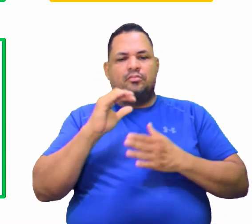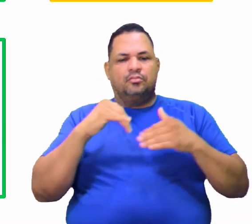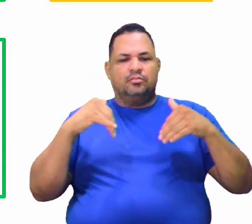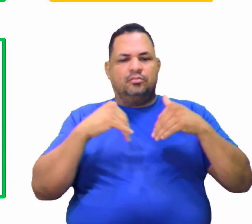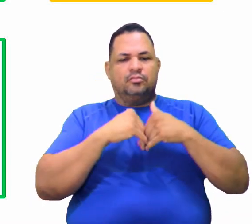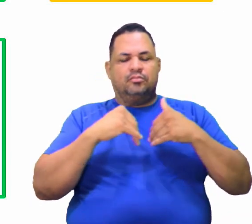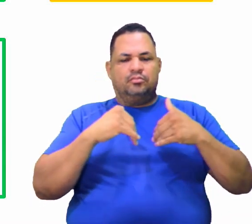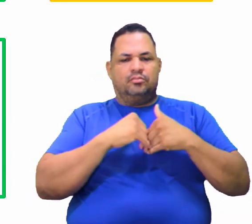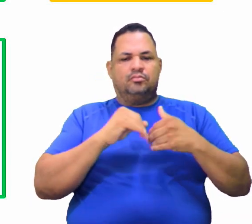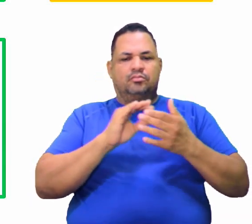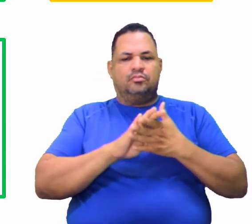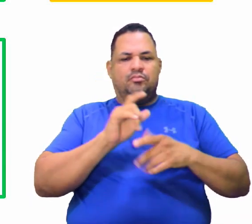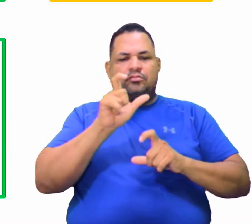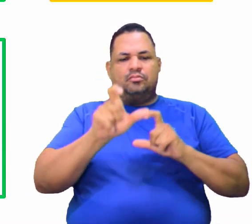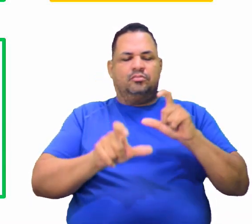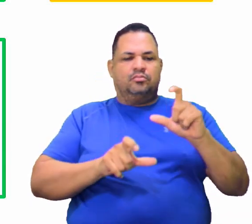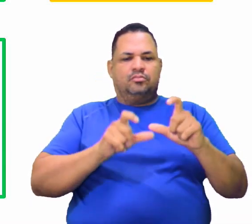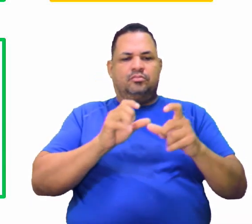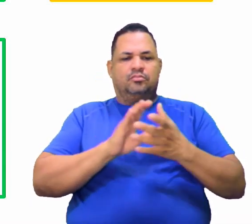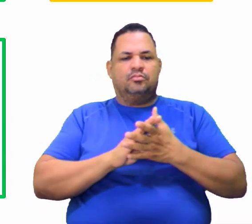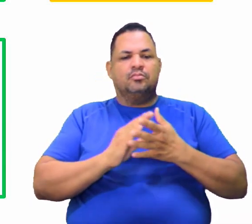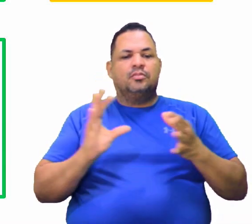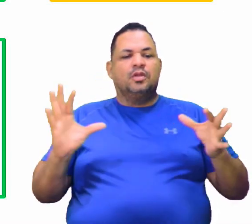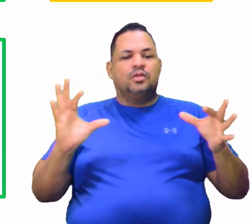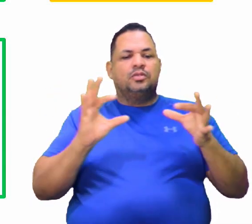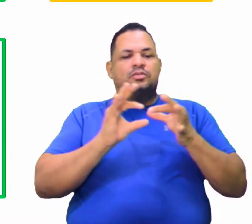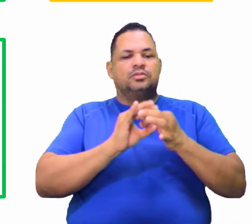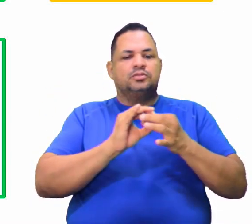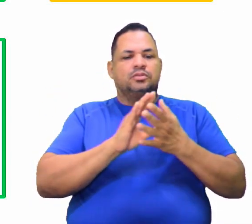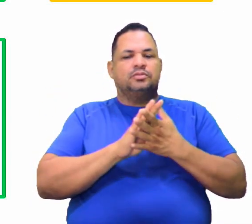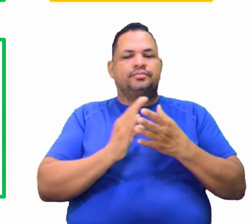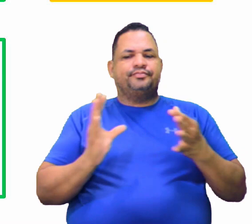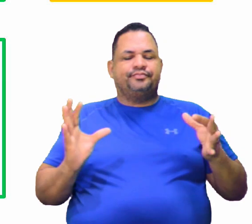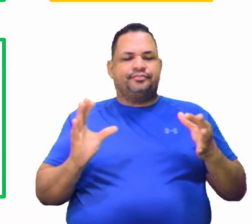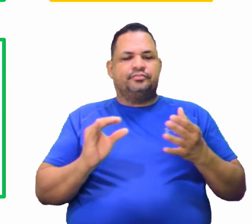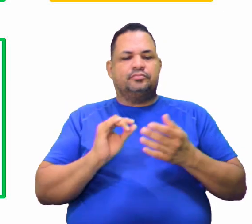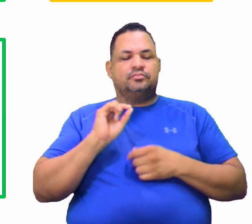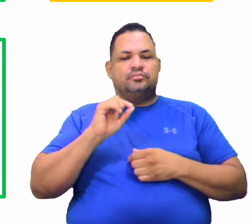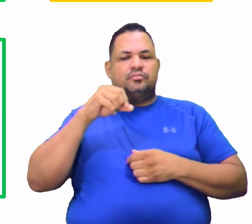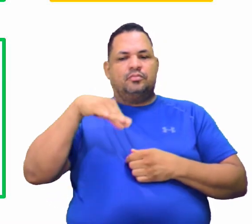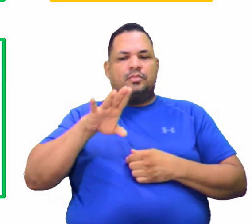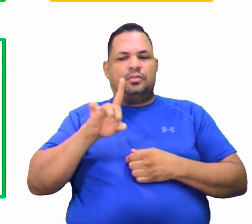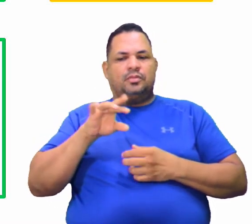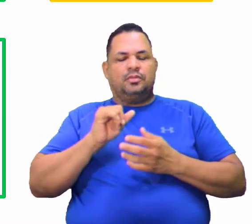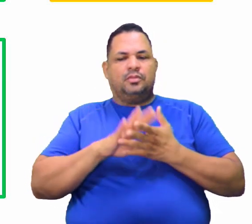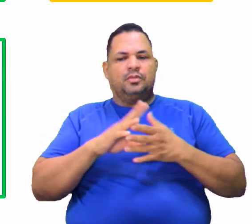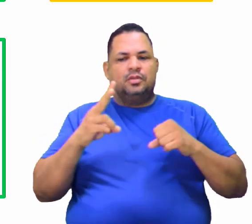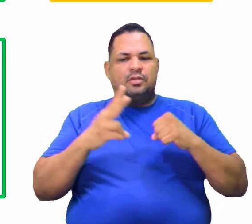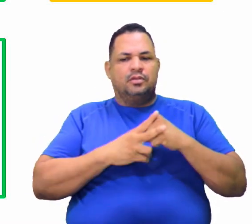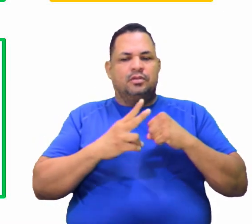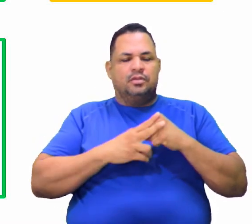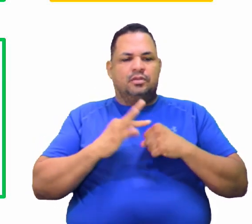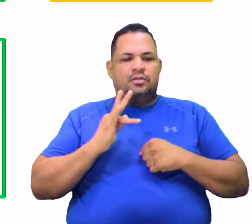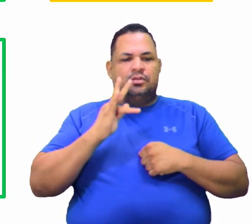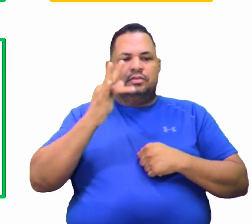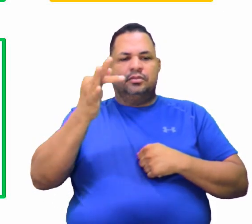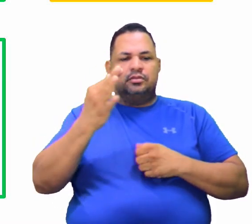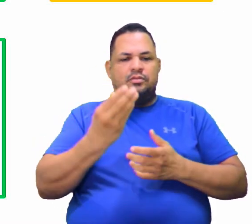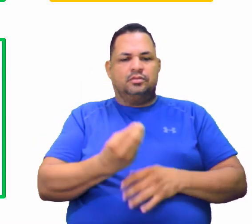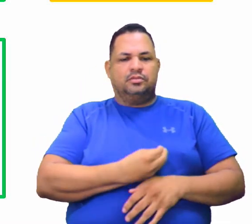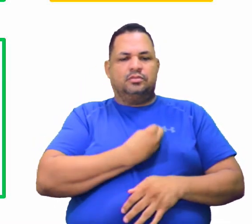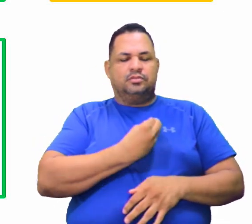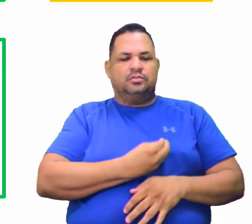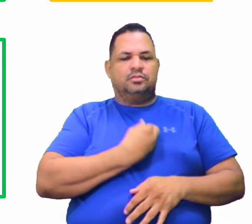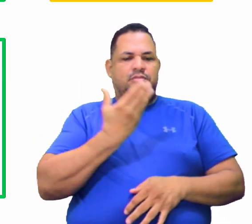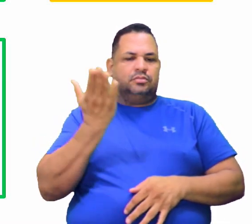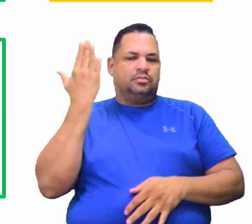atrativa, advérbio, pronome, conjunção subordinativa. E a mesóclise, com o verbo no futuro, ou no futuro do presente